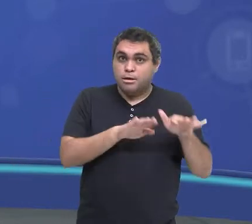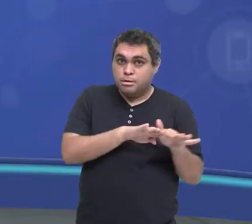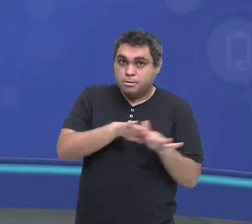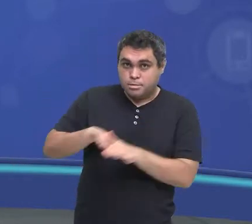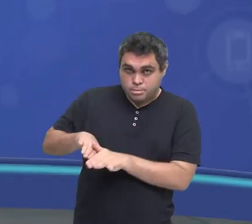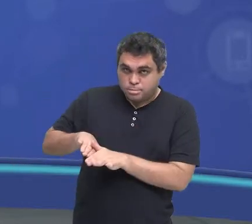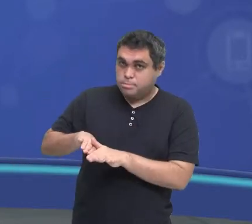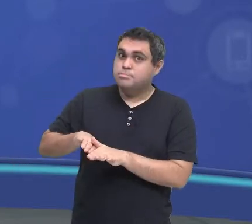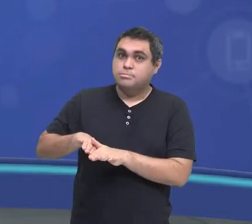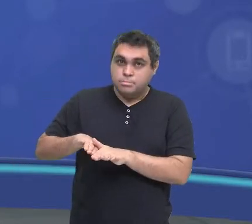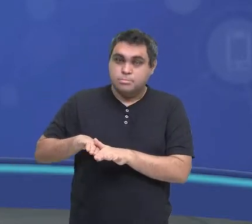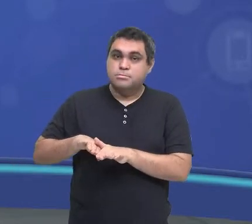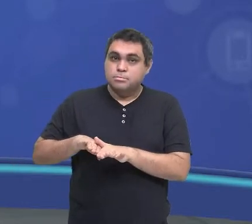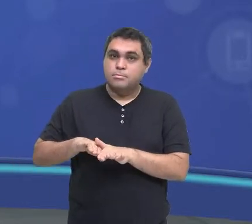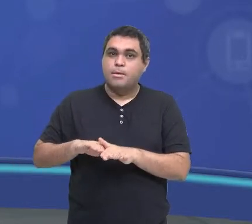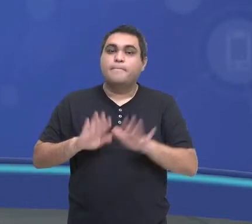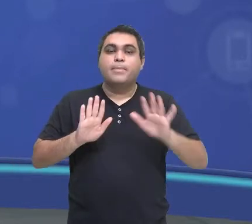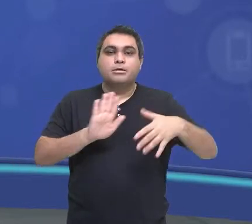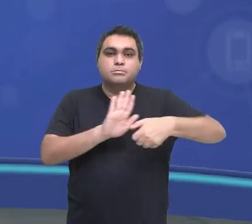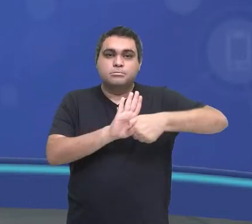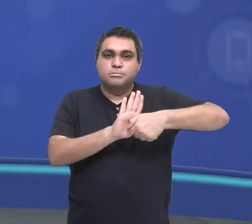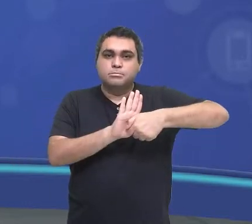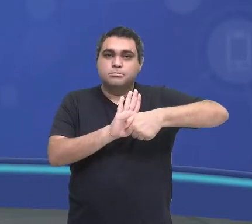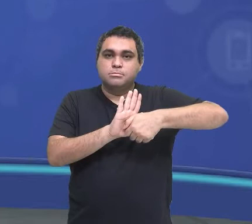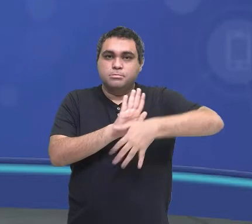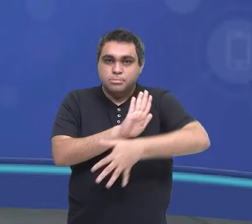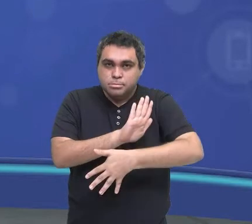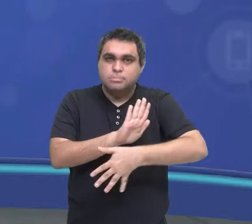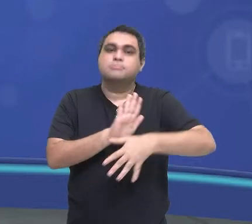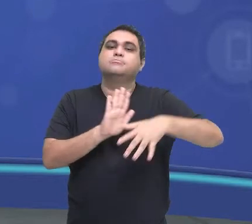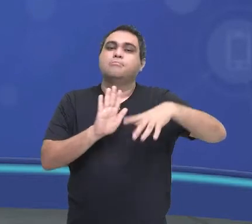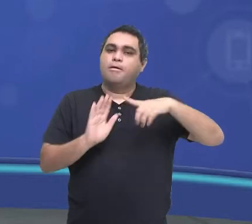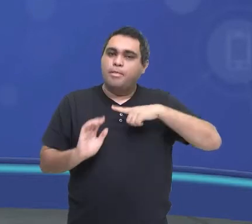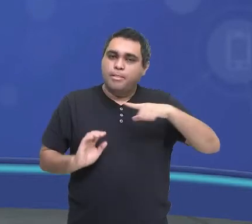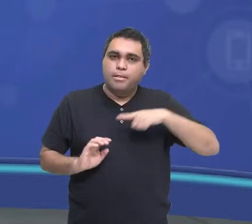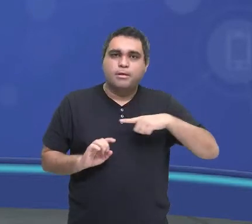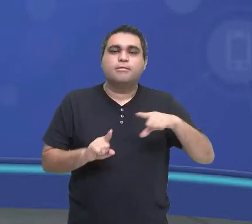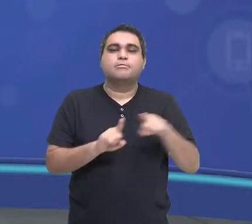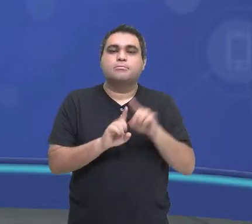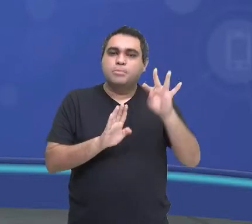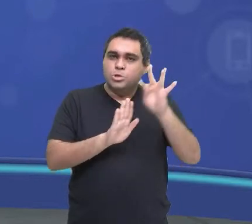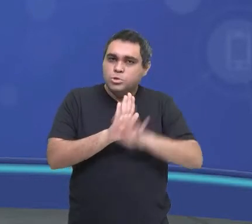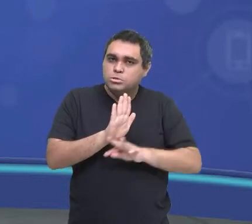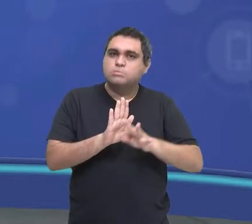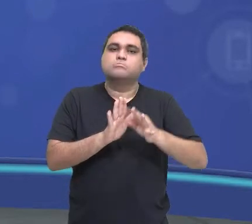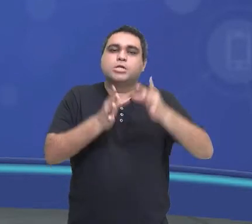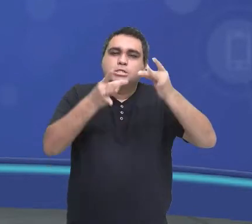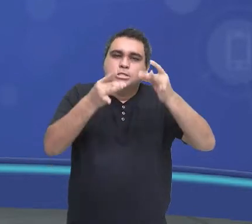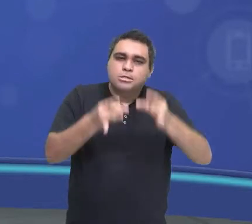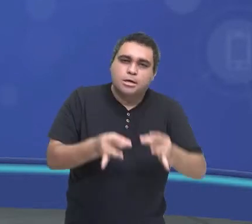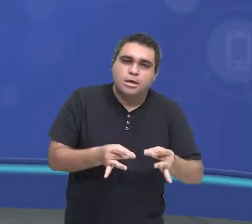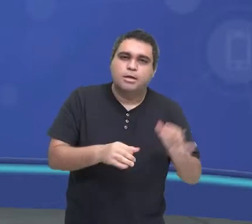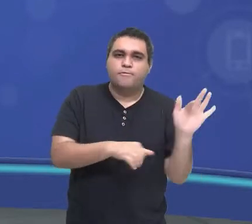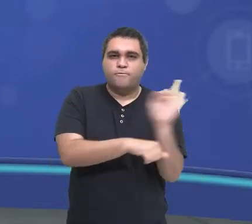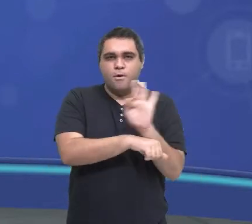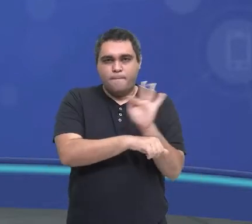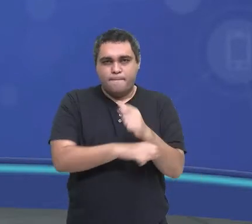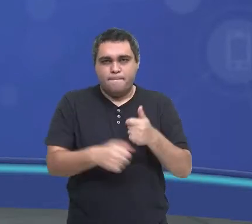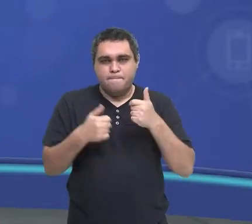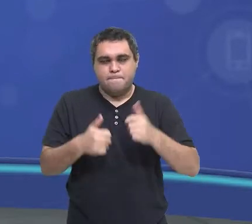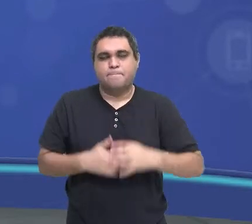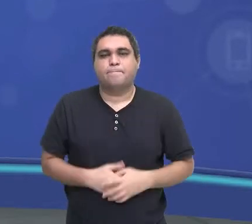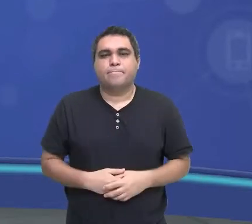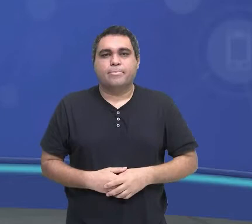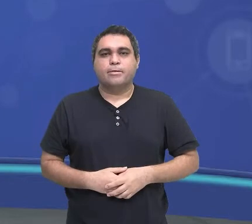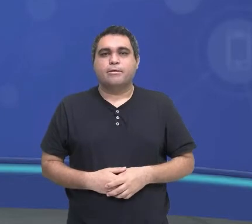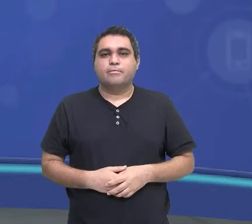essa característica ali de figuras de linguagem, situações mais elaboradas, um texto mais elaborado do que o trovadorismo. Muito bem.